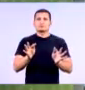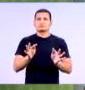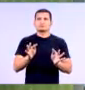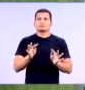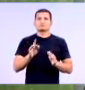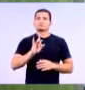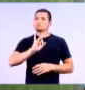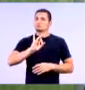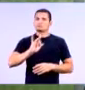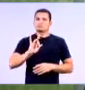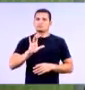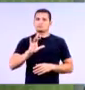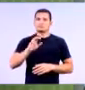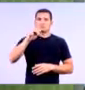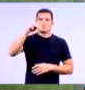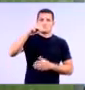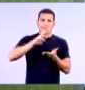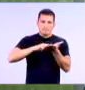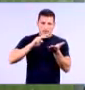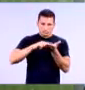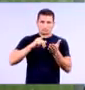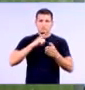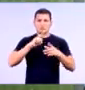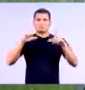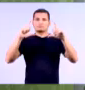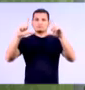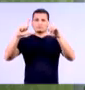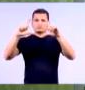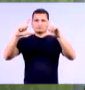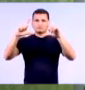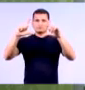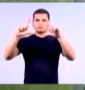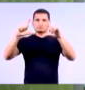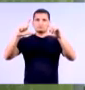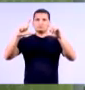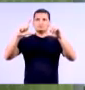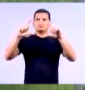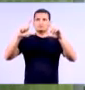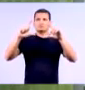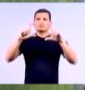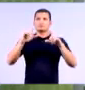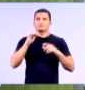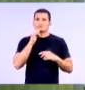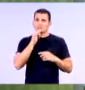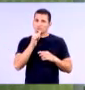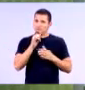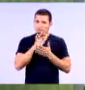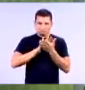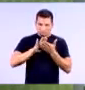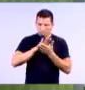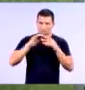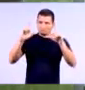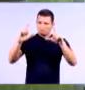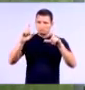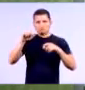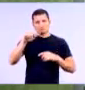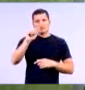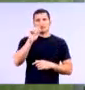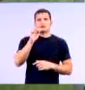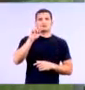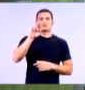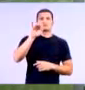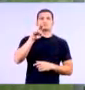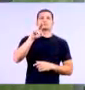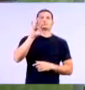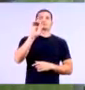tá aqui, gente. Método tem parênteses. Se não tiver parênteses, deve ser um atributo, deve ser alguma coisa assim. Mas